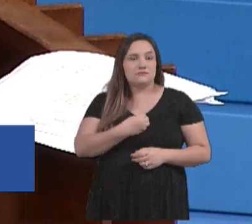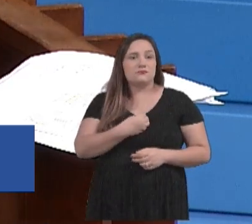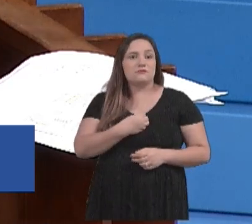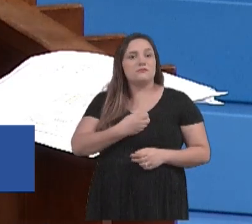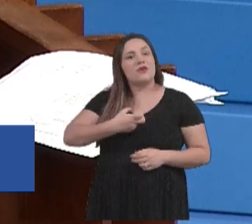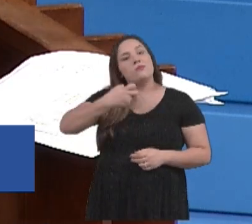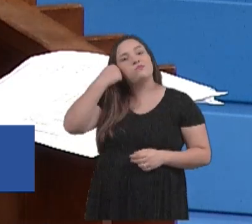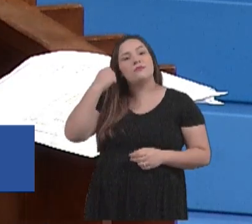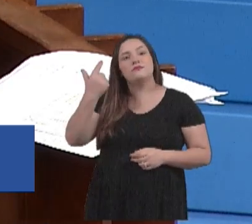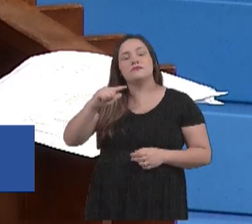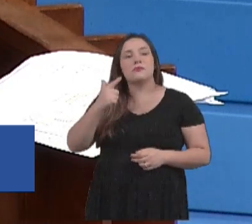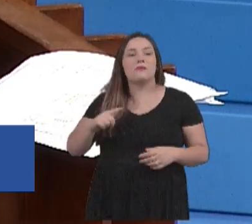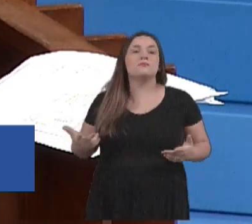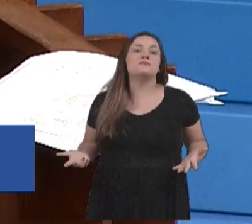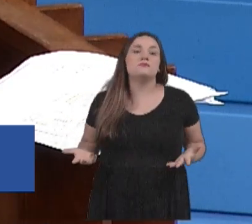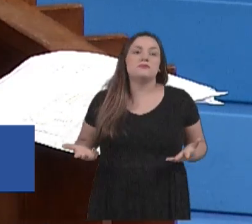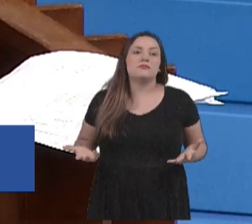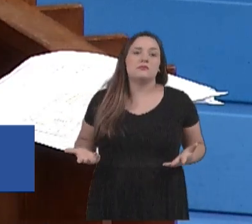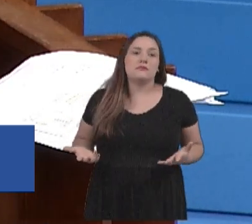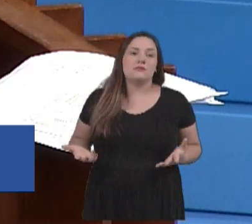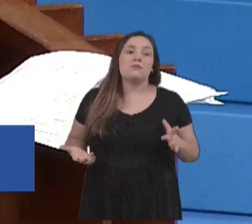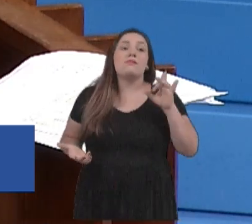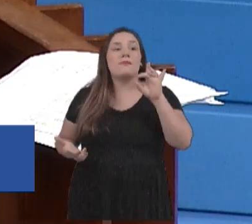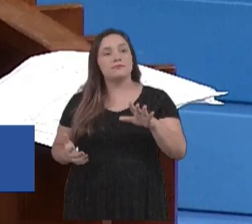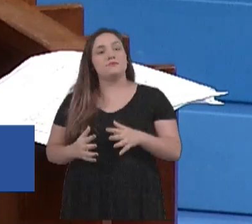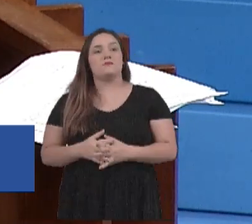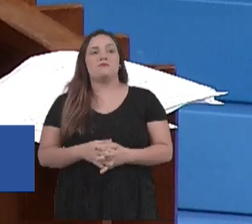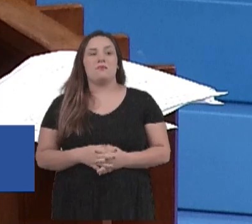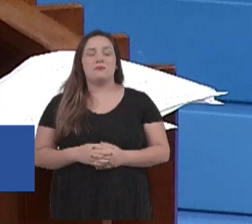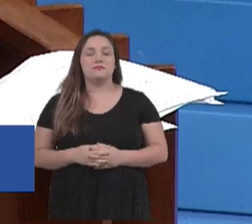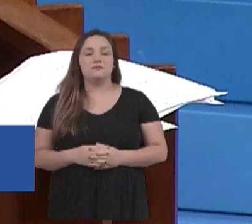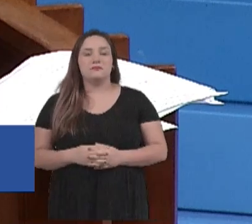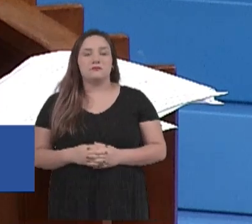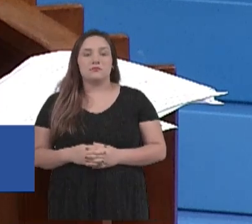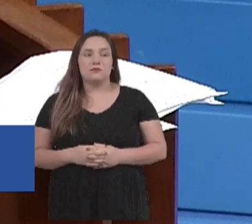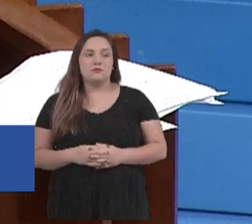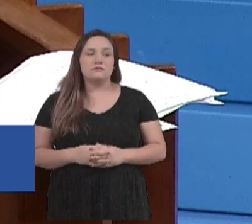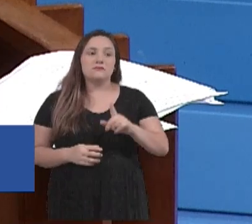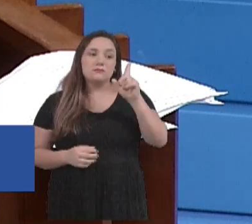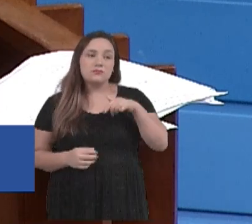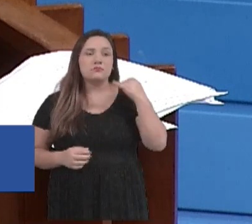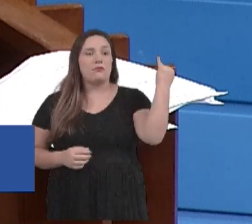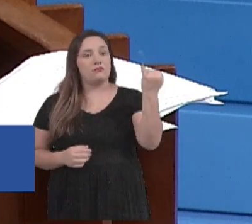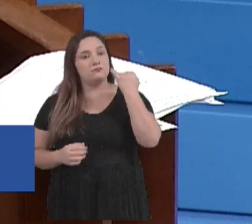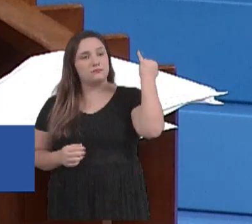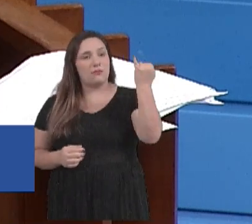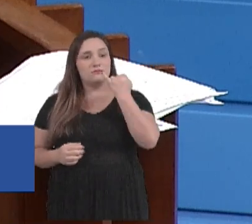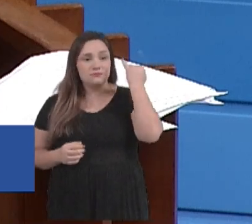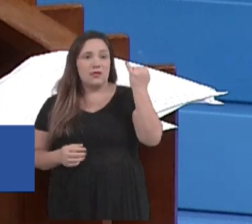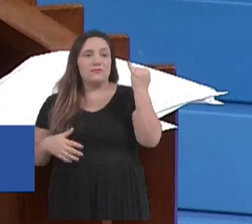da arrecadação. É isso. Então, assim, e é importante